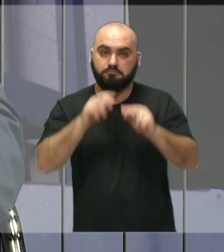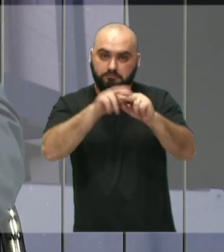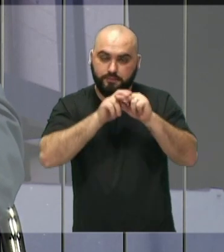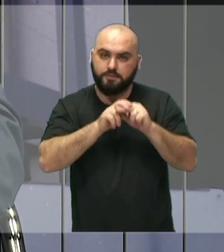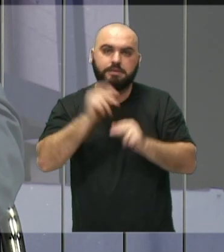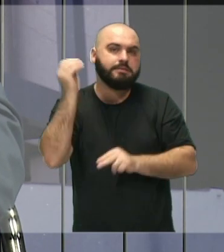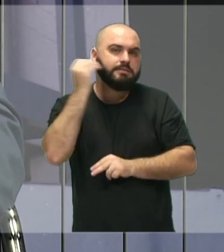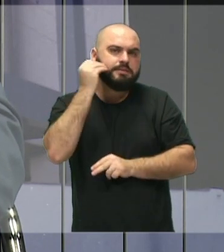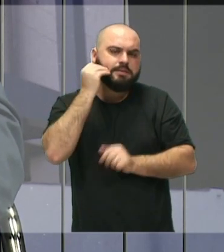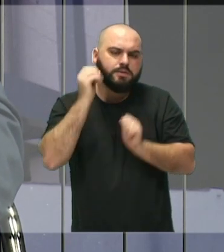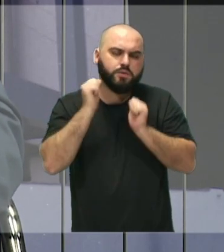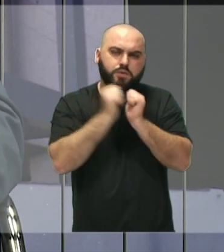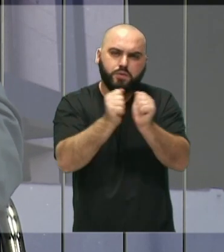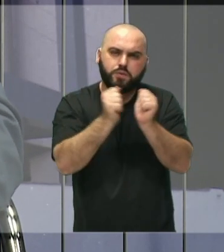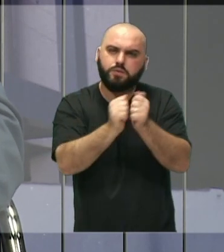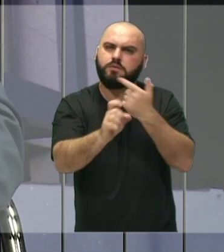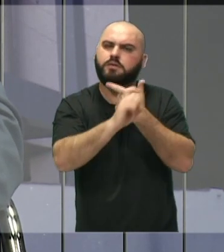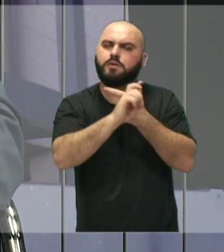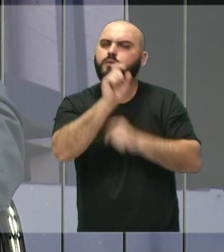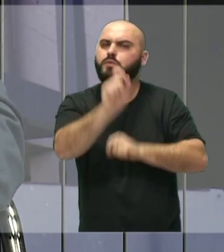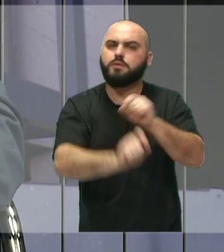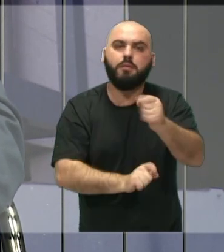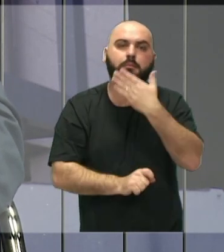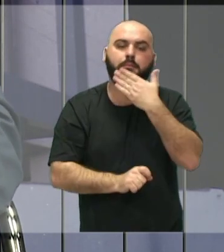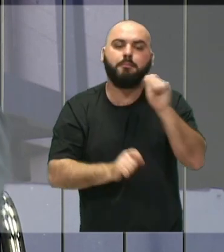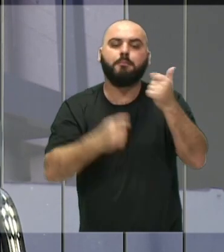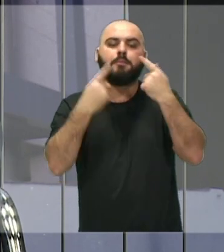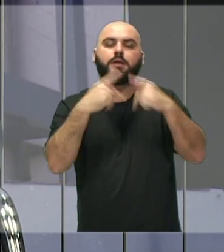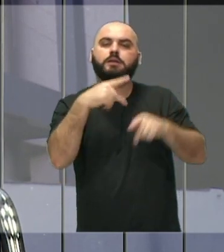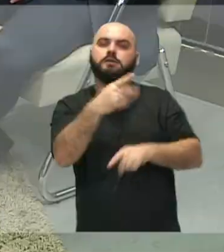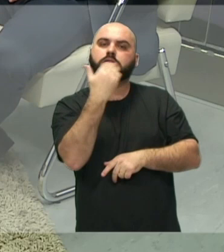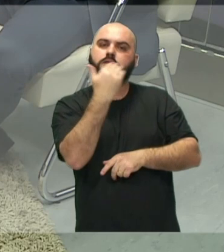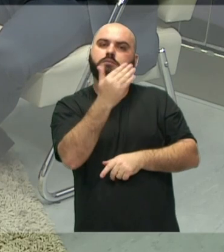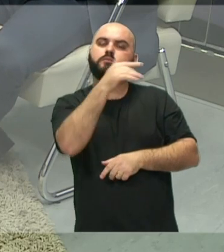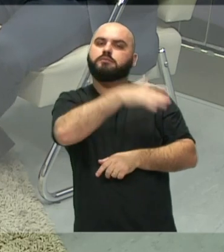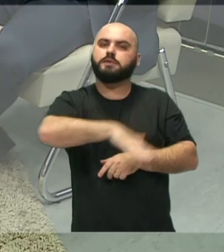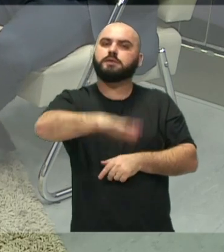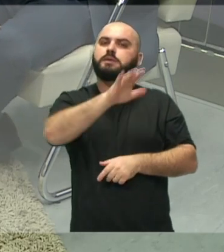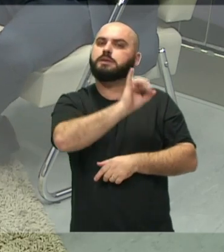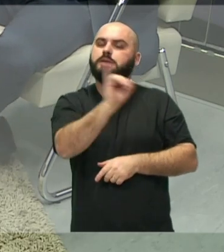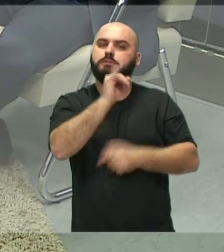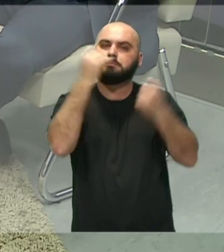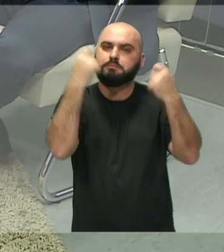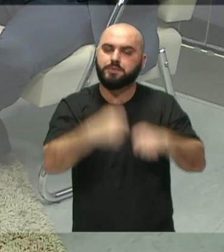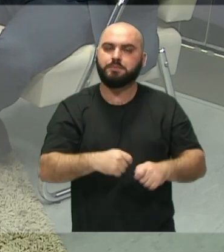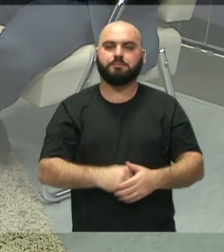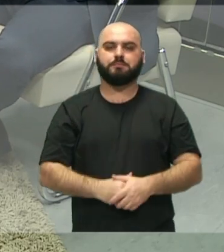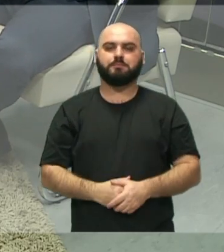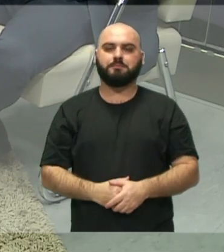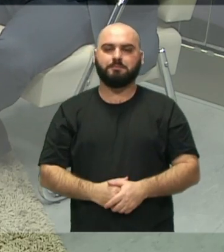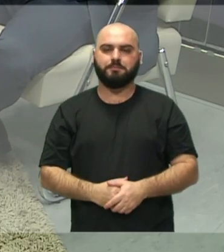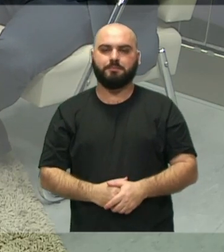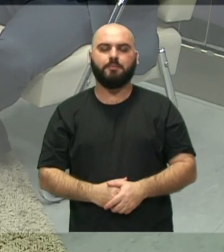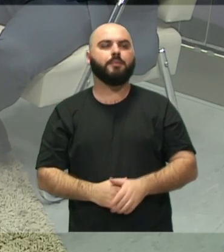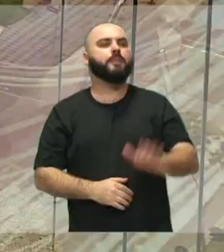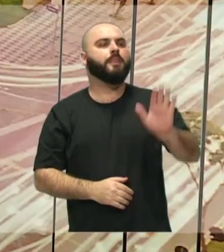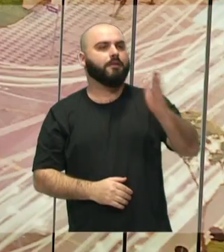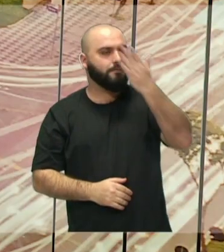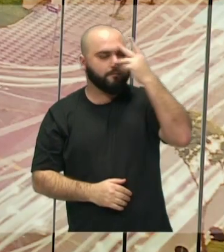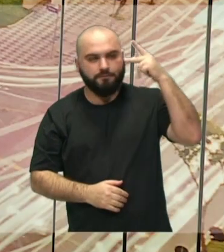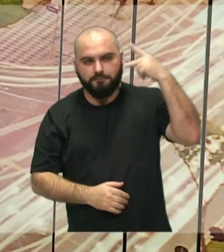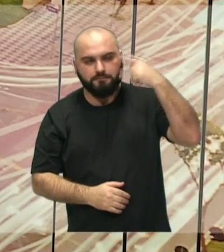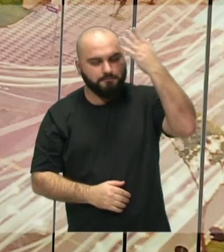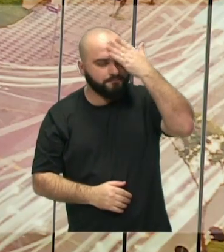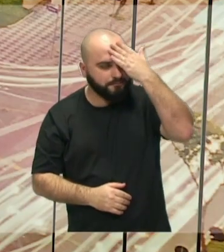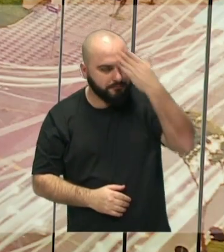do Poder Executivo, fazer essa melhoria nesse tipo de espaço que Itajaí precisa. Vereador, muito obrigado por aceitar o convite,